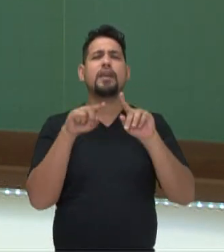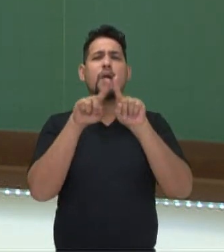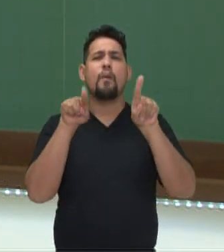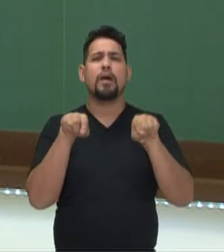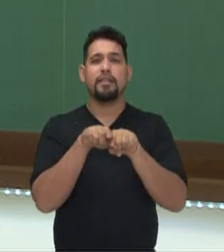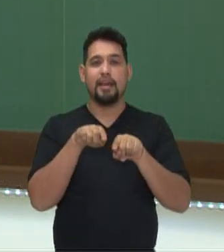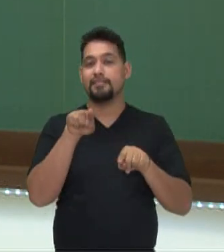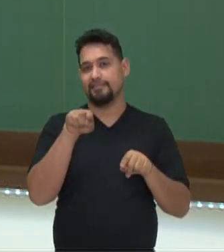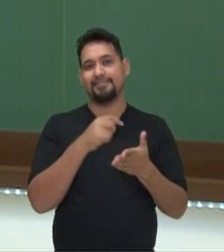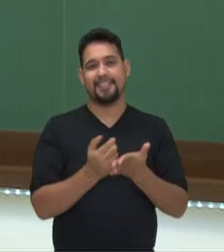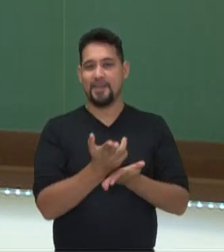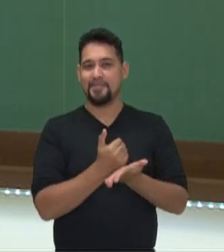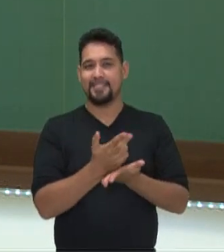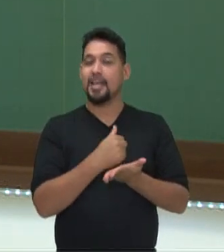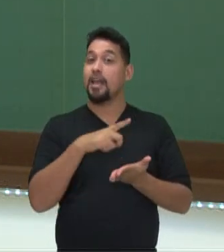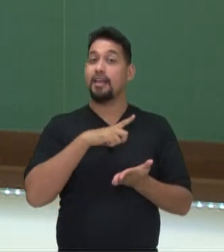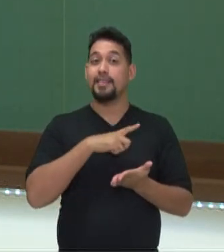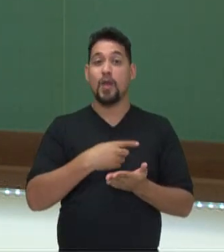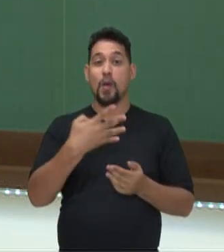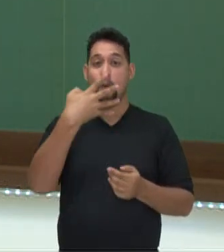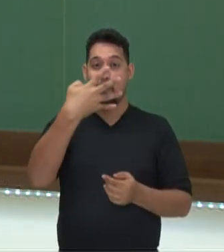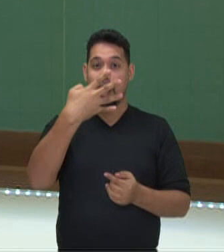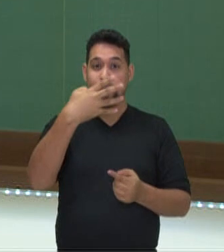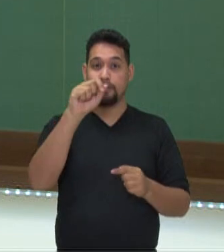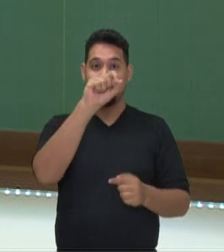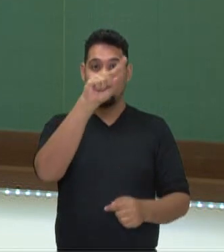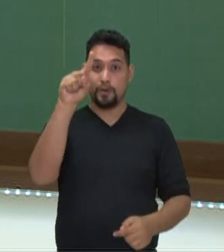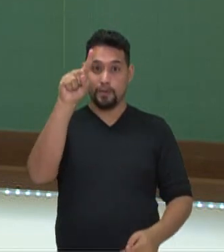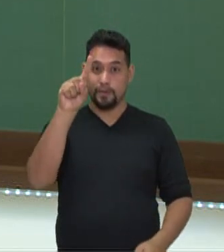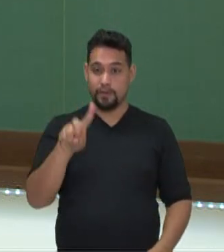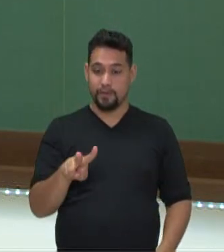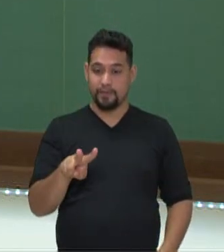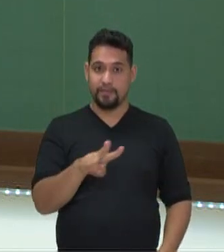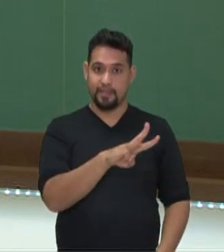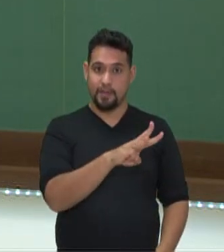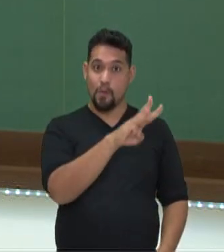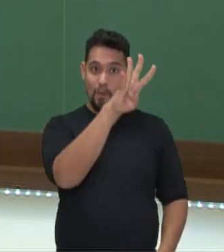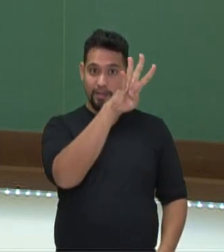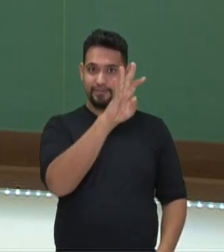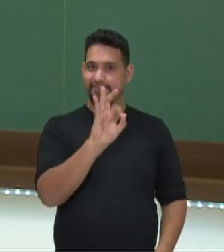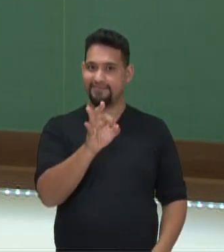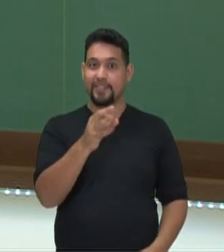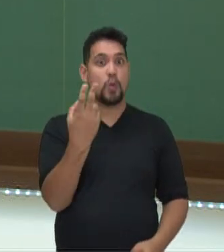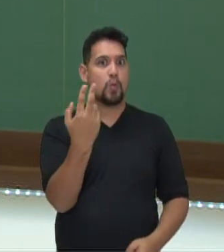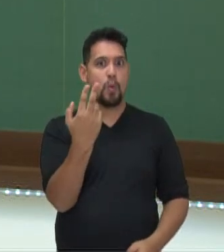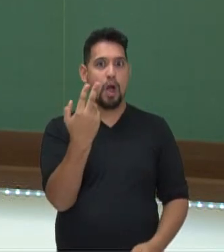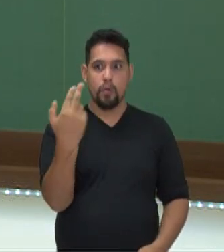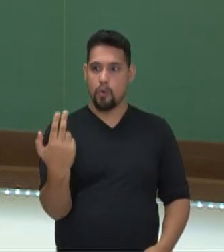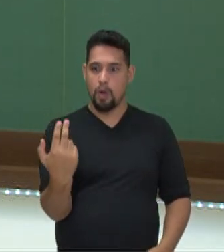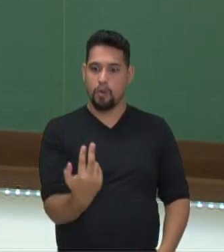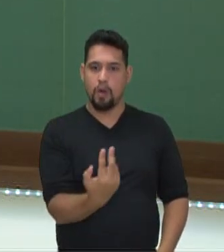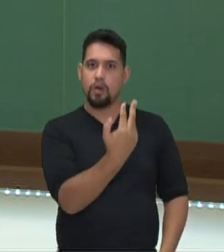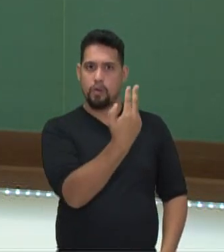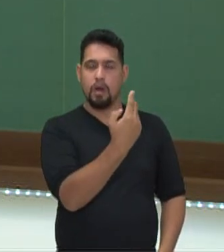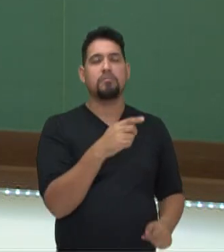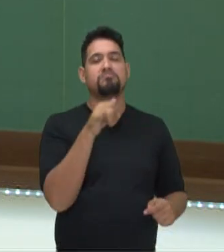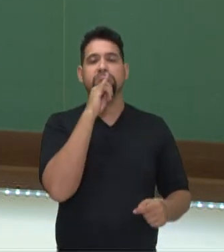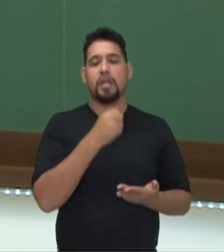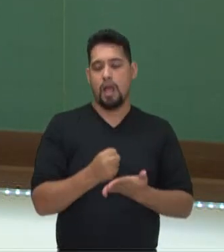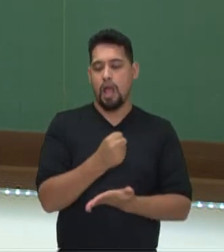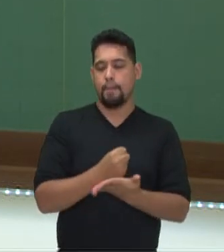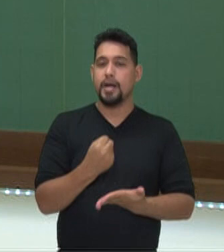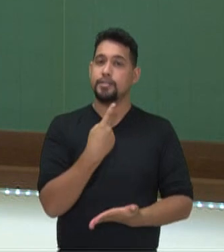É aquela figura que tem os 4 lados iguais. Então, se o meu lado vale 1, se a minha base vale